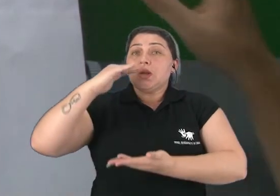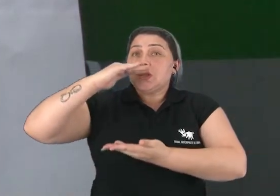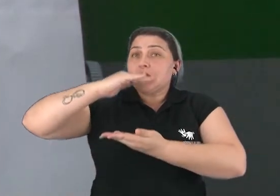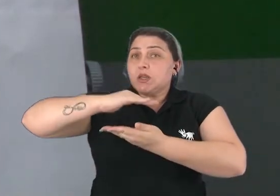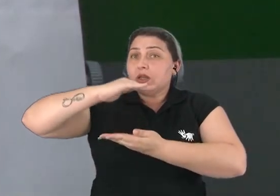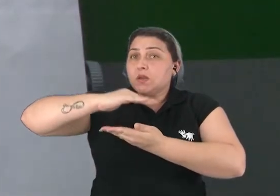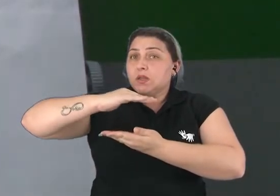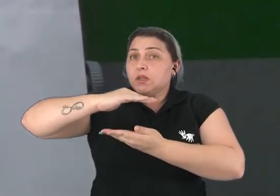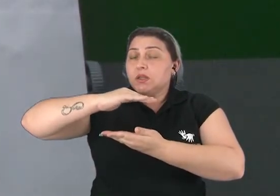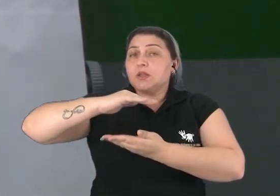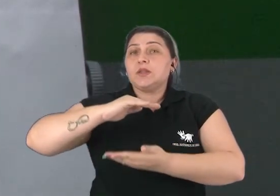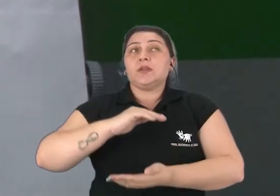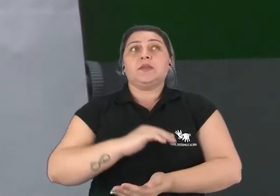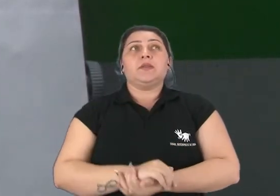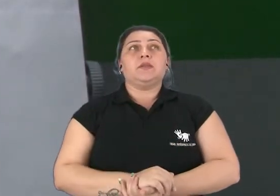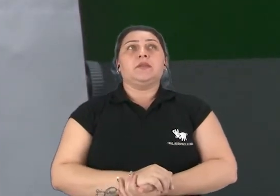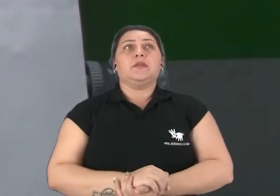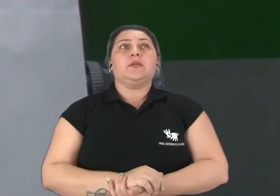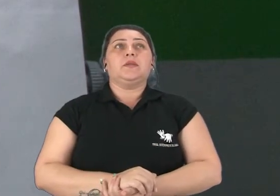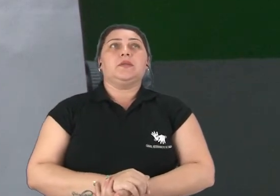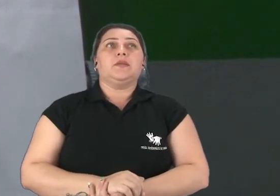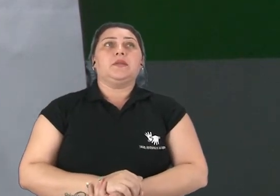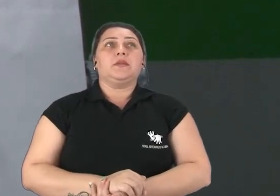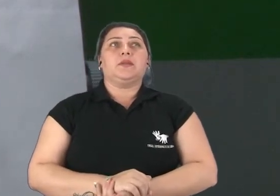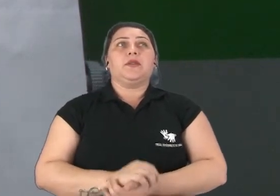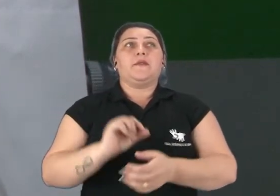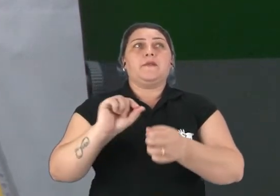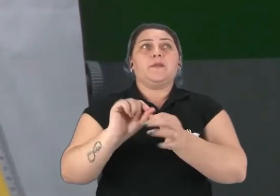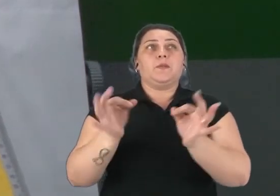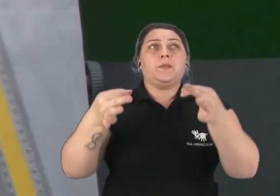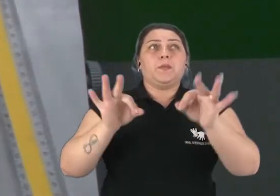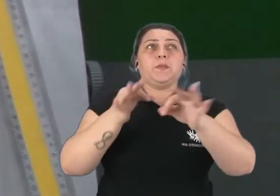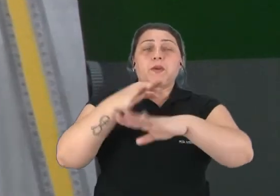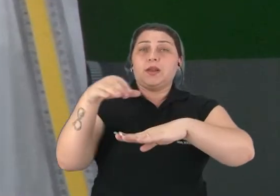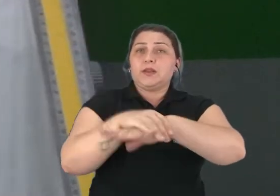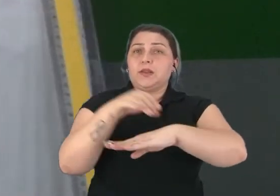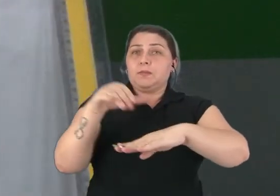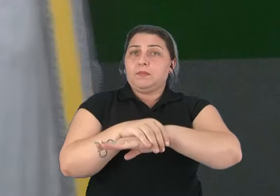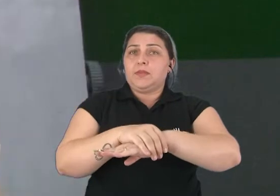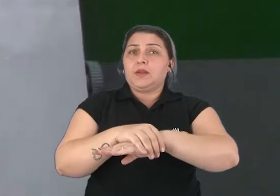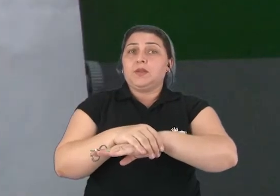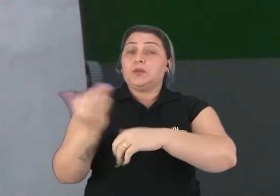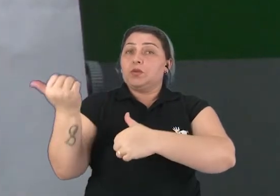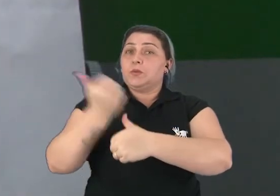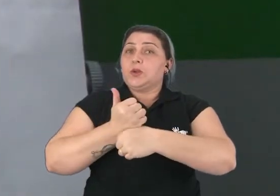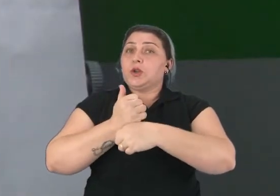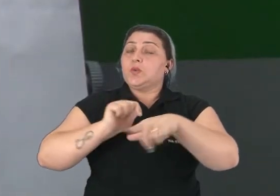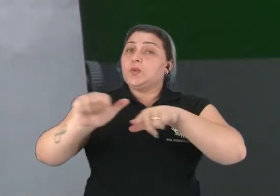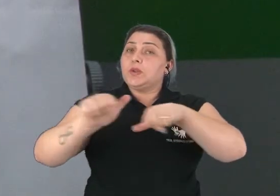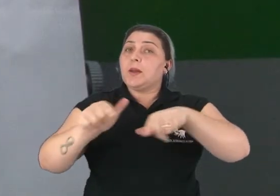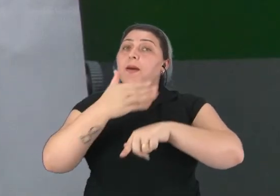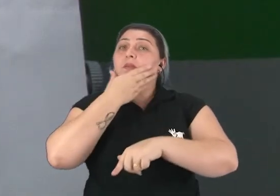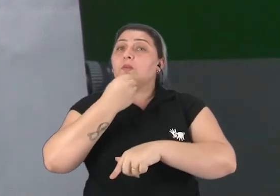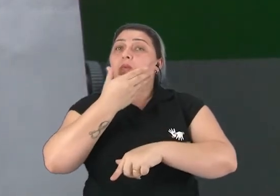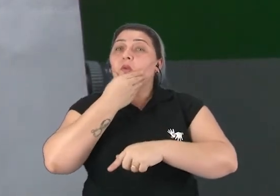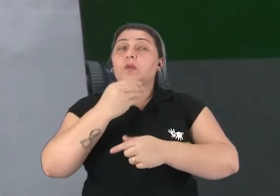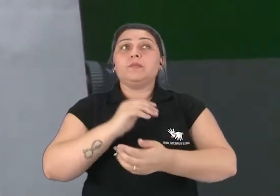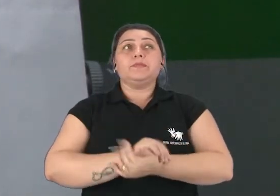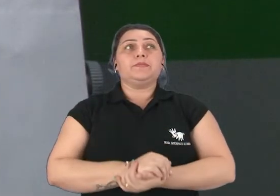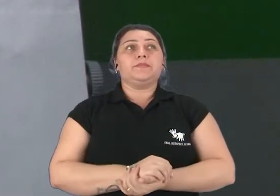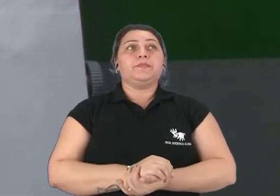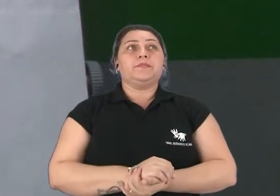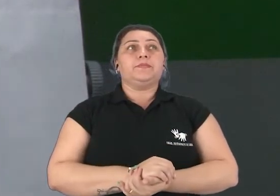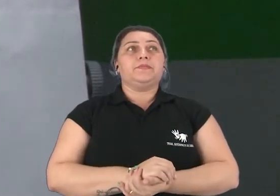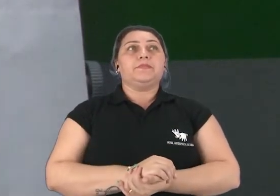foram eles mesmos, os anãozinhos. Quem ajudou o sapateiro foram 2 anãozinhos que confeccionaram sapatos para